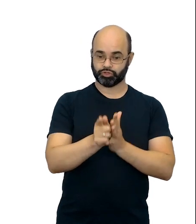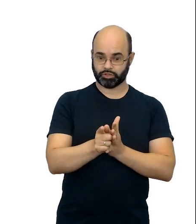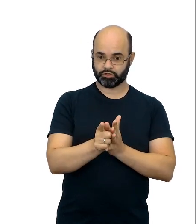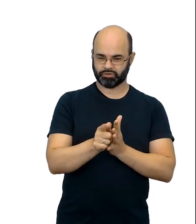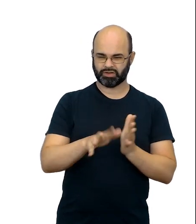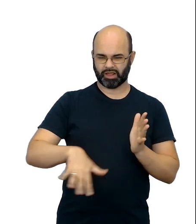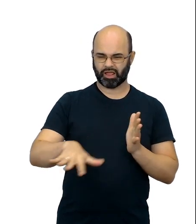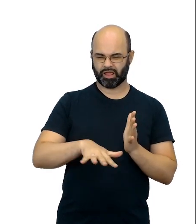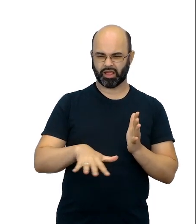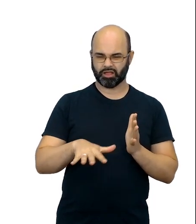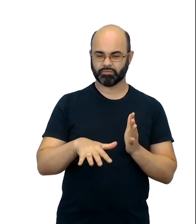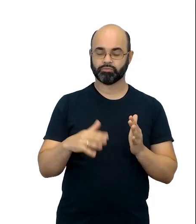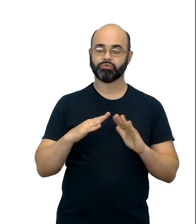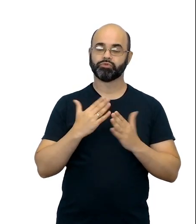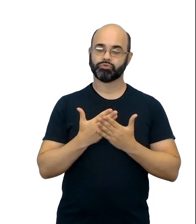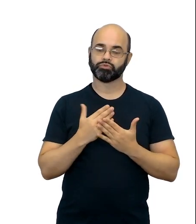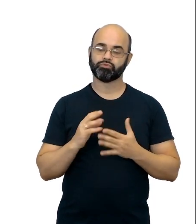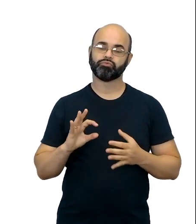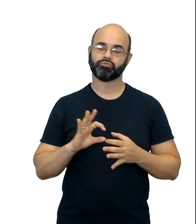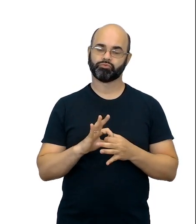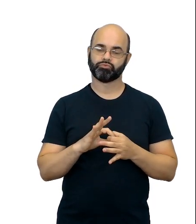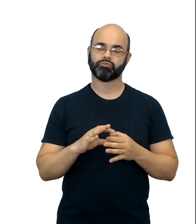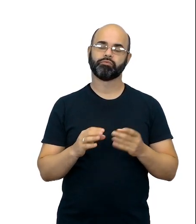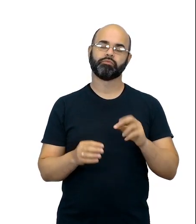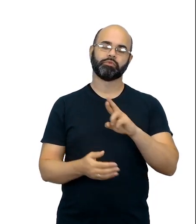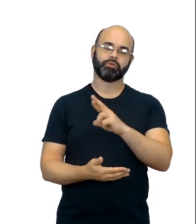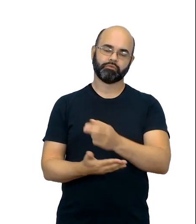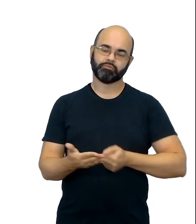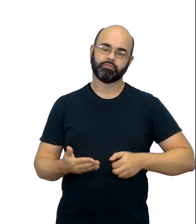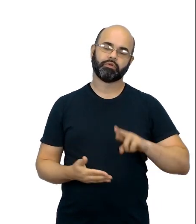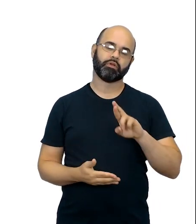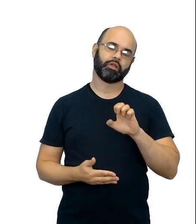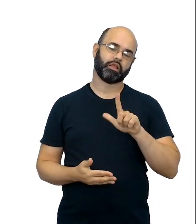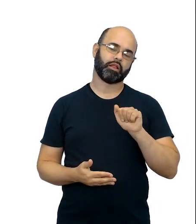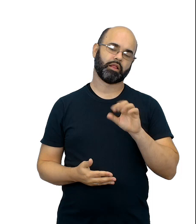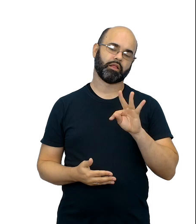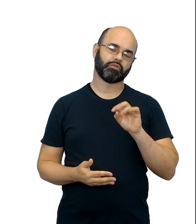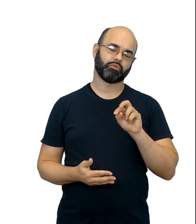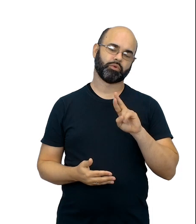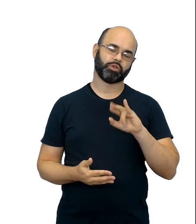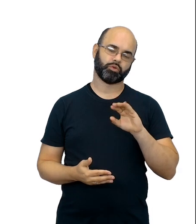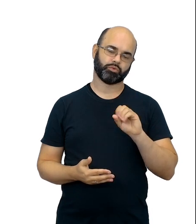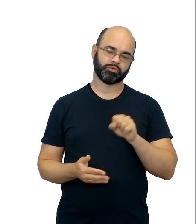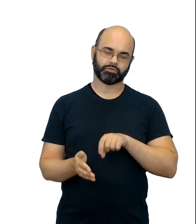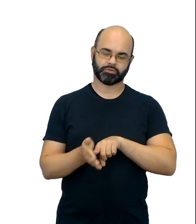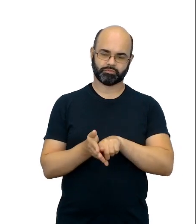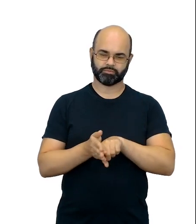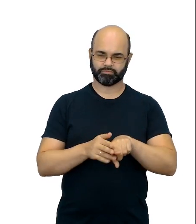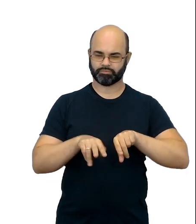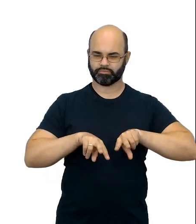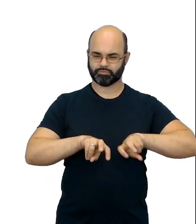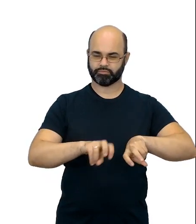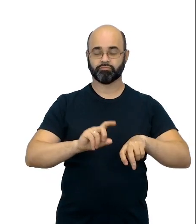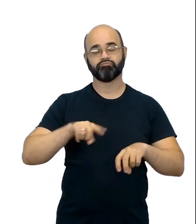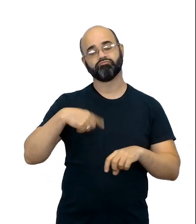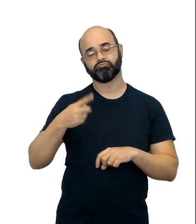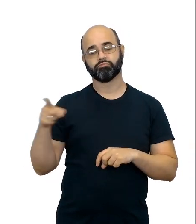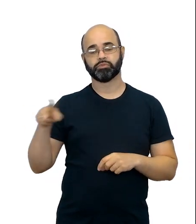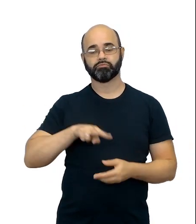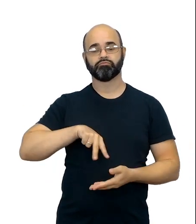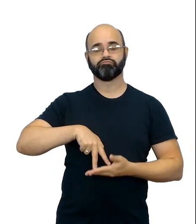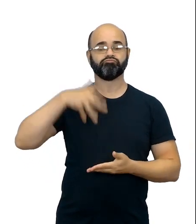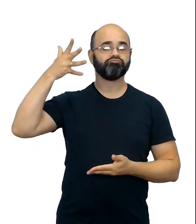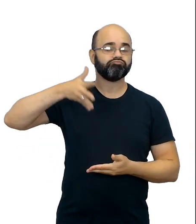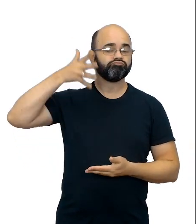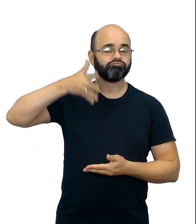estão vinculados a relatórios de pesquisas, mais tarde um relato, onde pode ser uma exposição oral ou